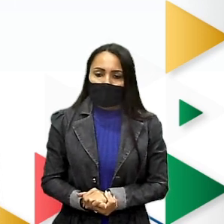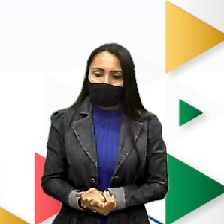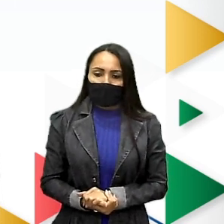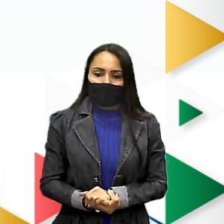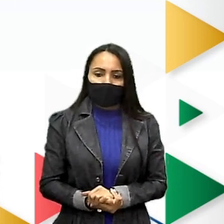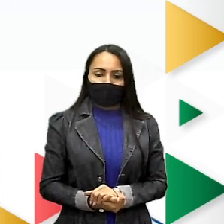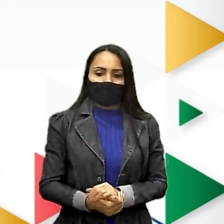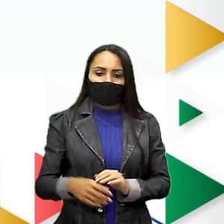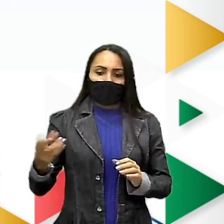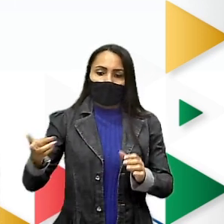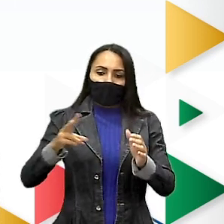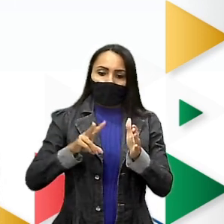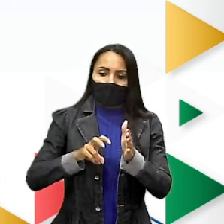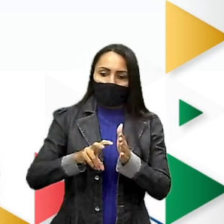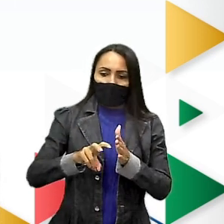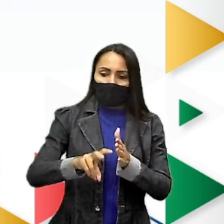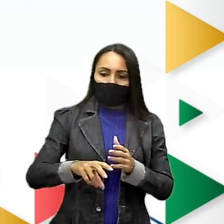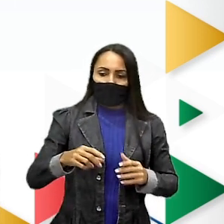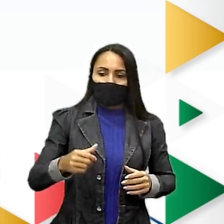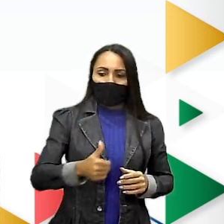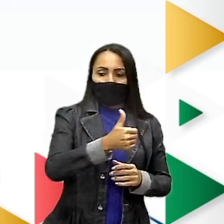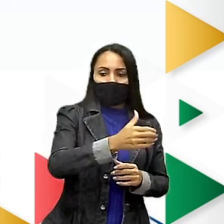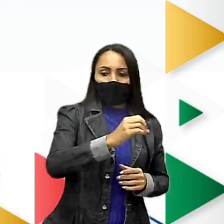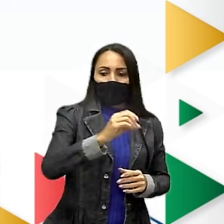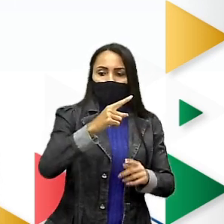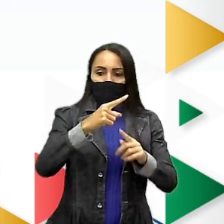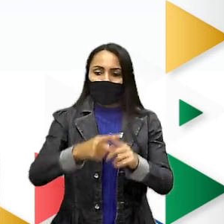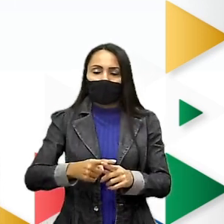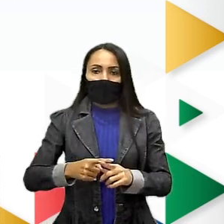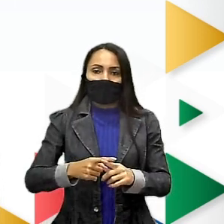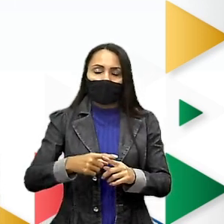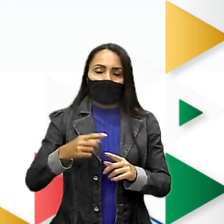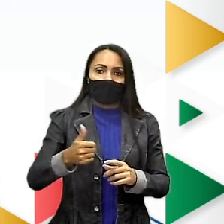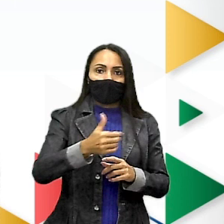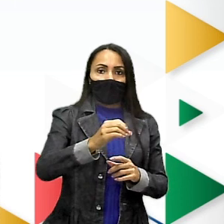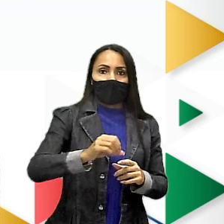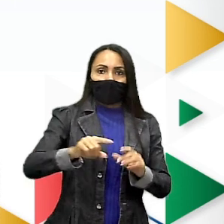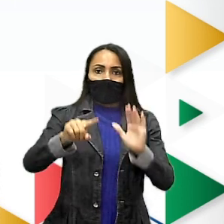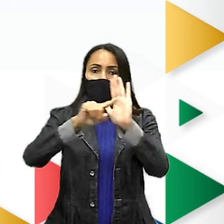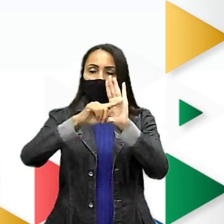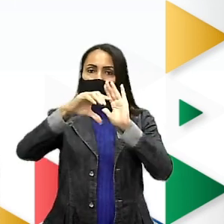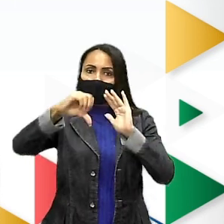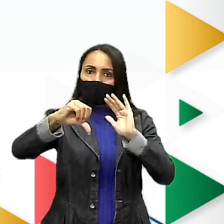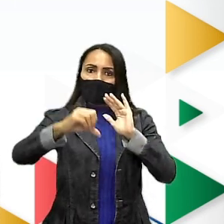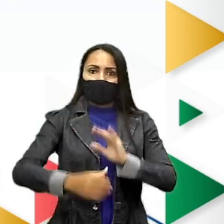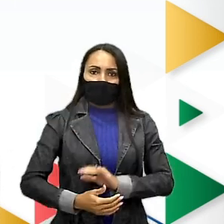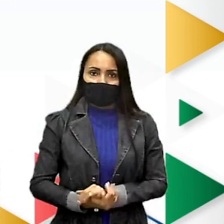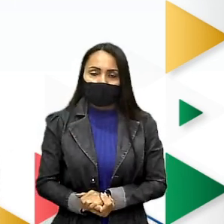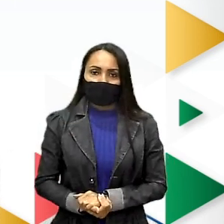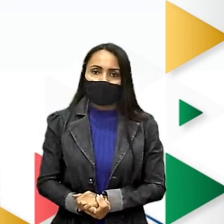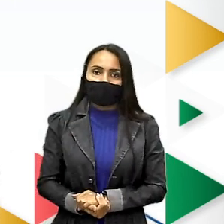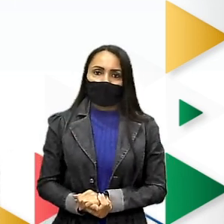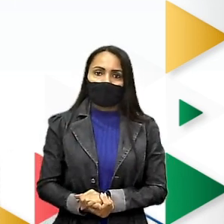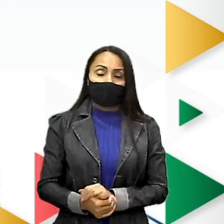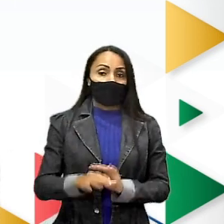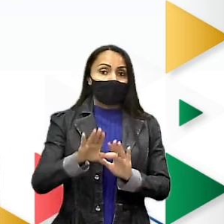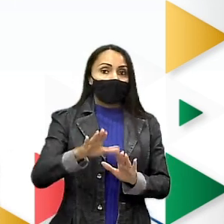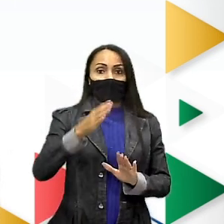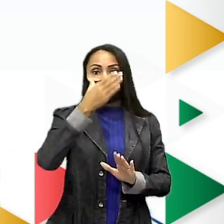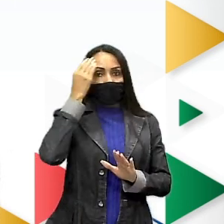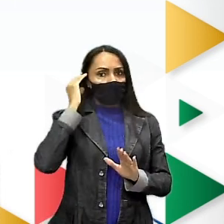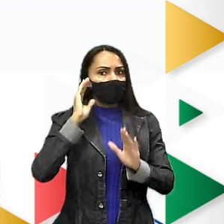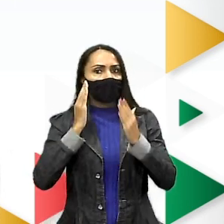eu vou multiplicar, né, 100 vezes esse tamanho. 100 vezes 10 elevado a menos 9. Não esquece,